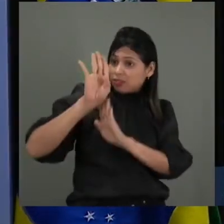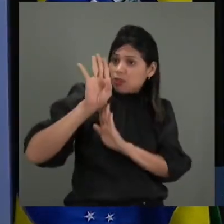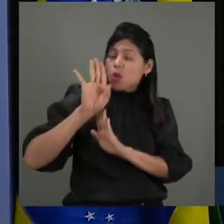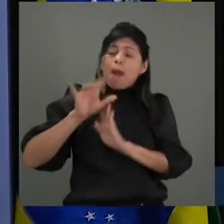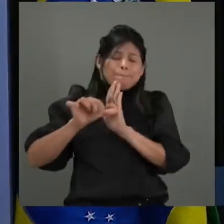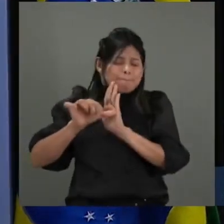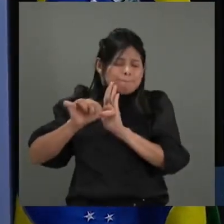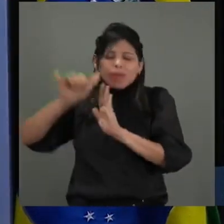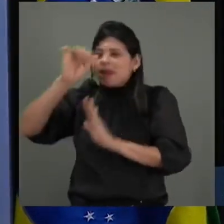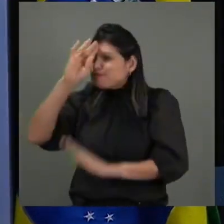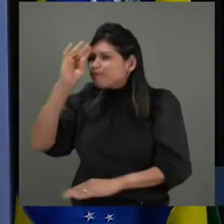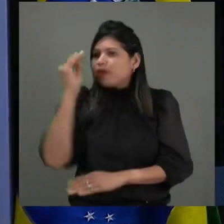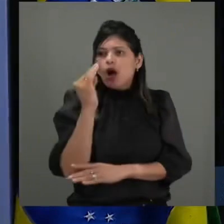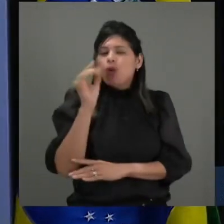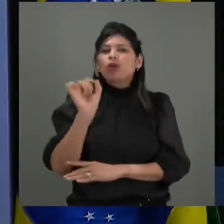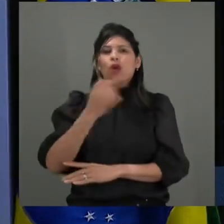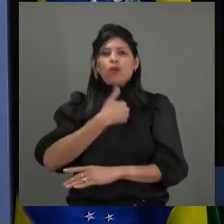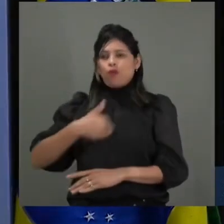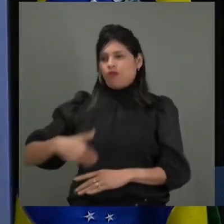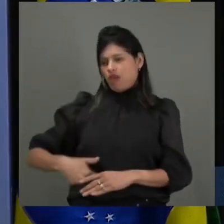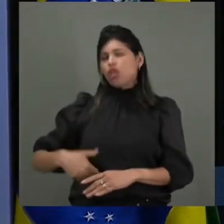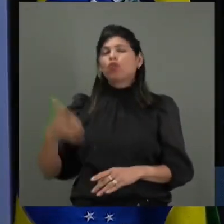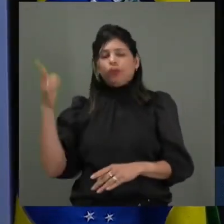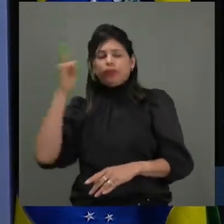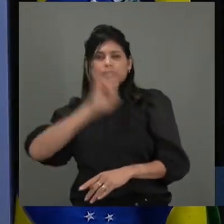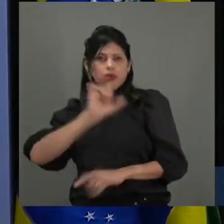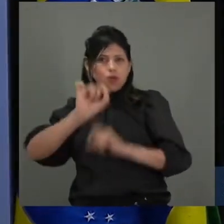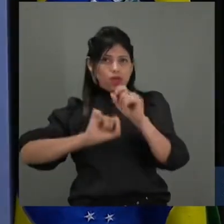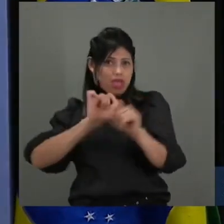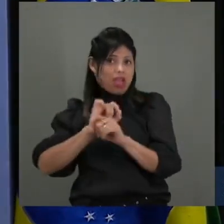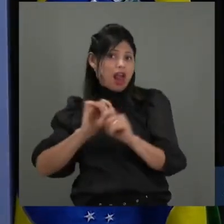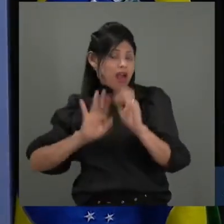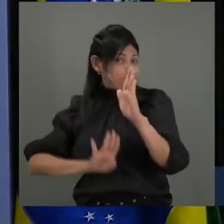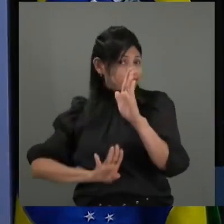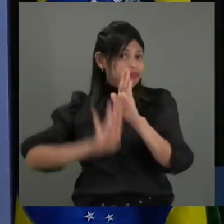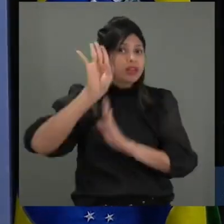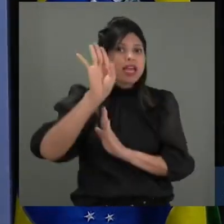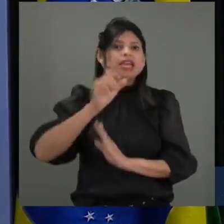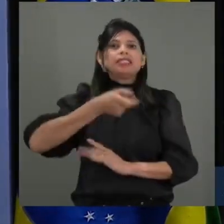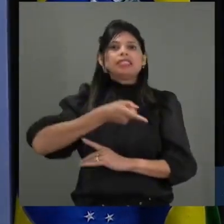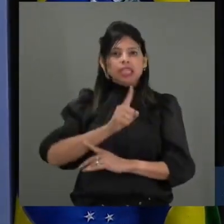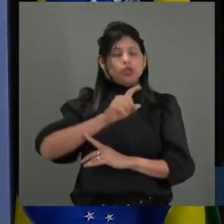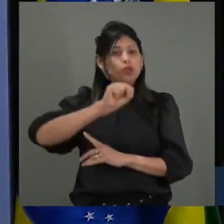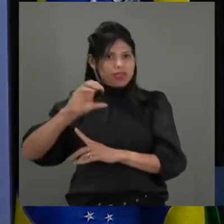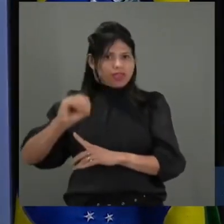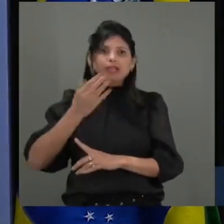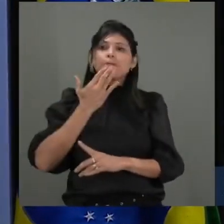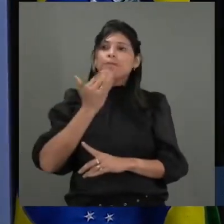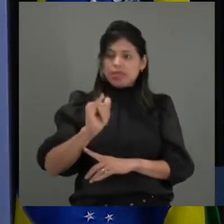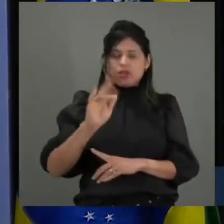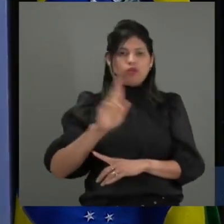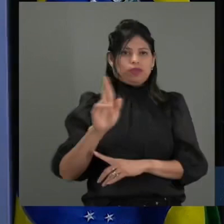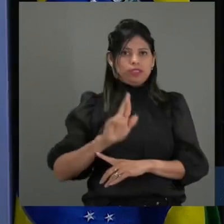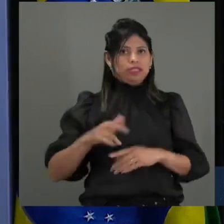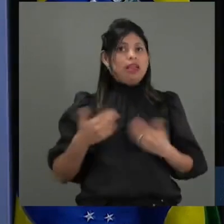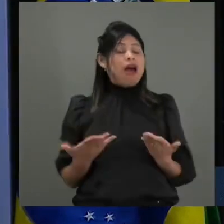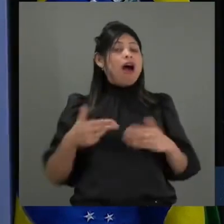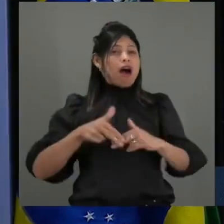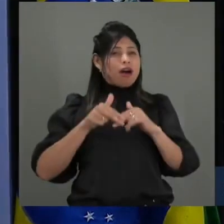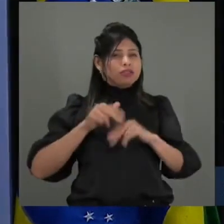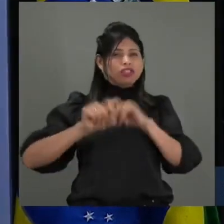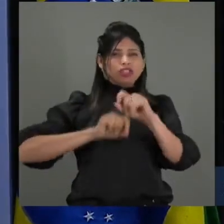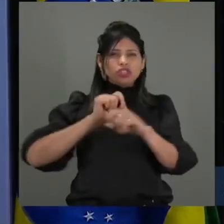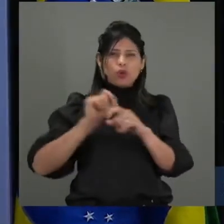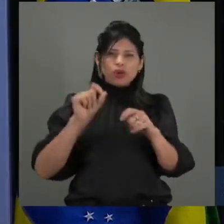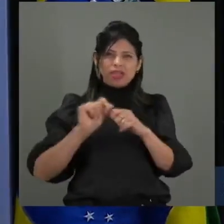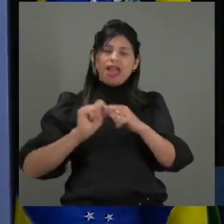história, um governo entregou as contas para o governo seguinte com superávit de 180 bilhões. Antes de sentar na cadeira,